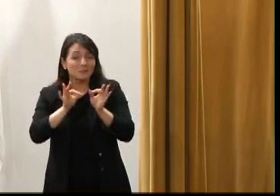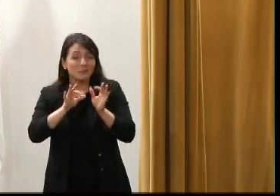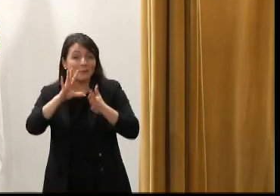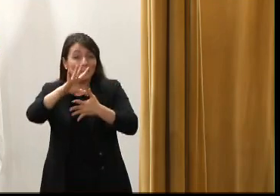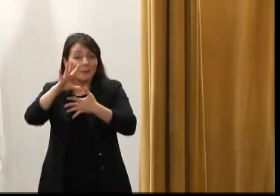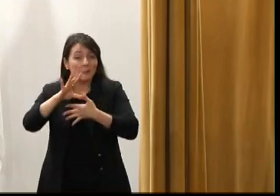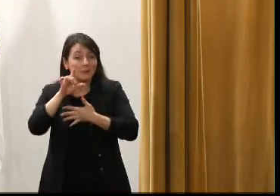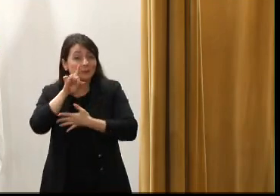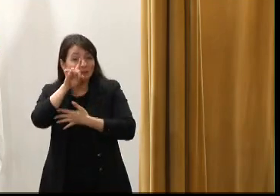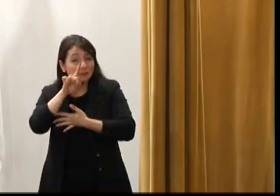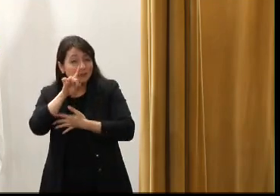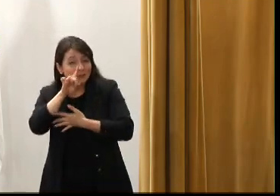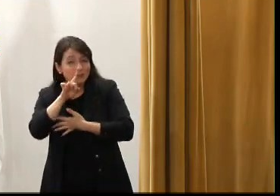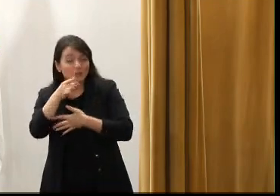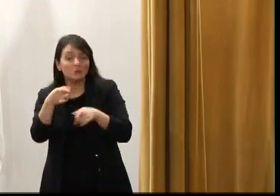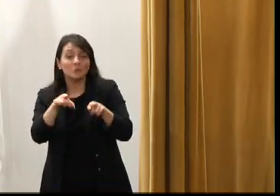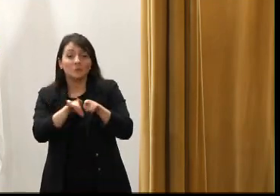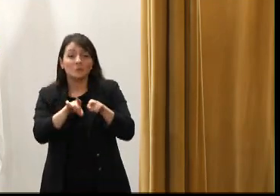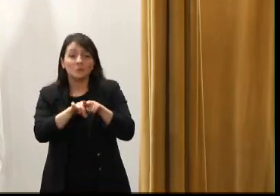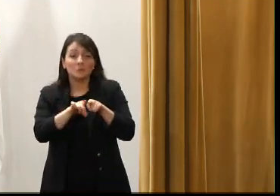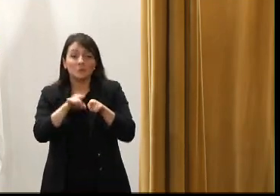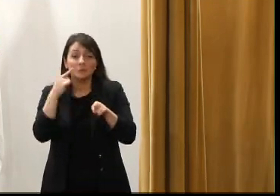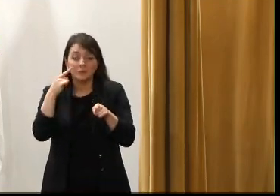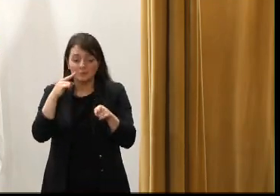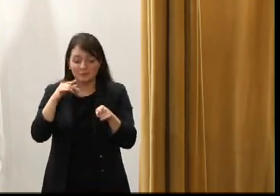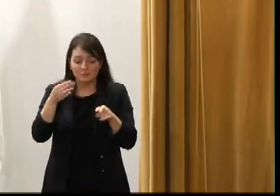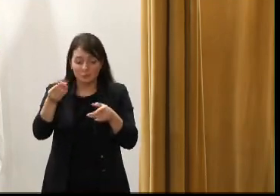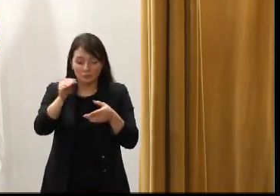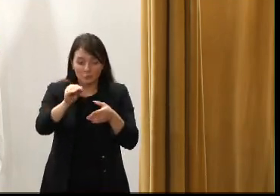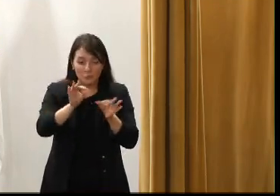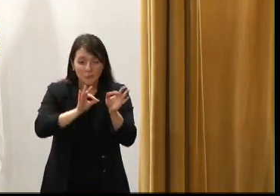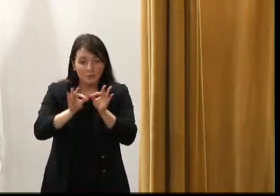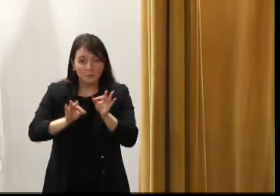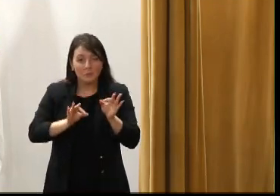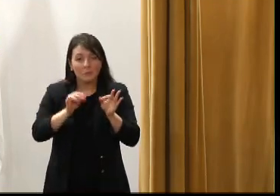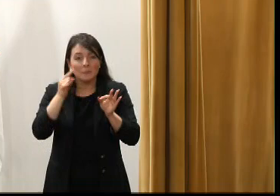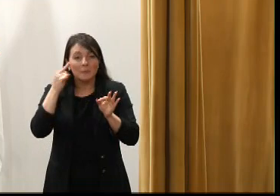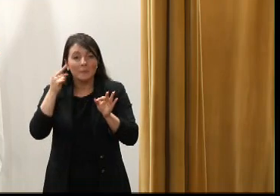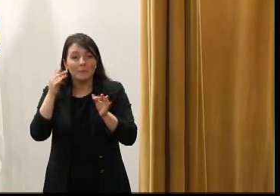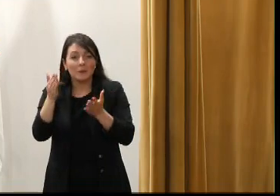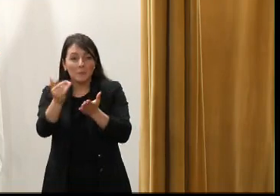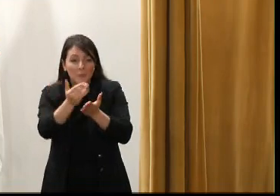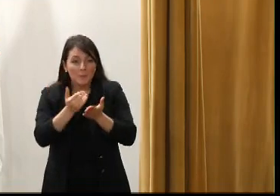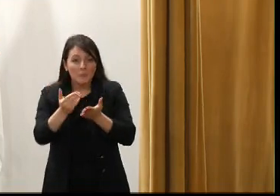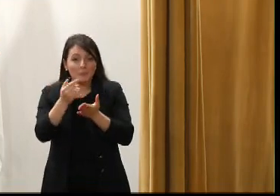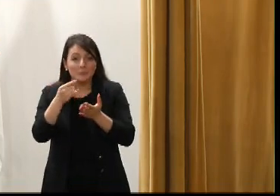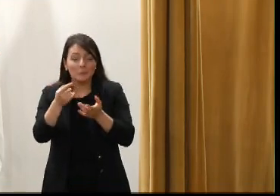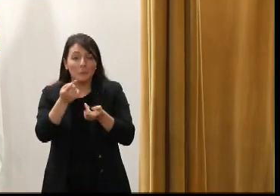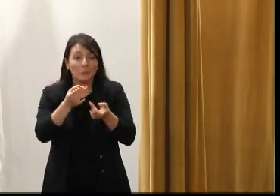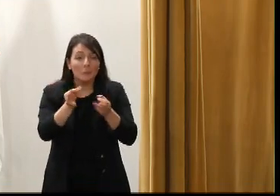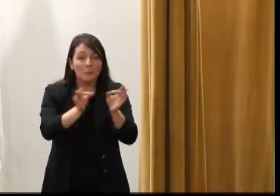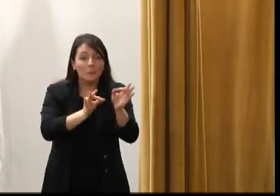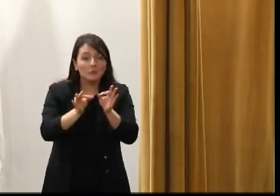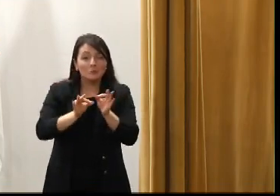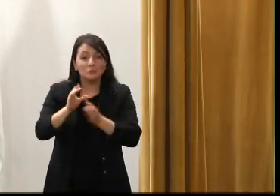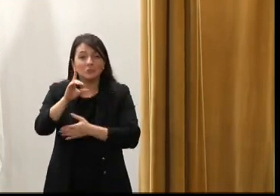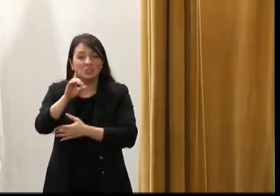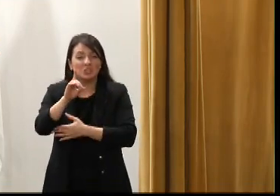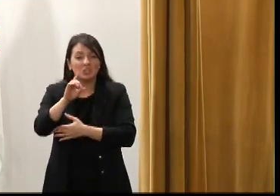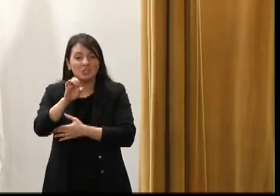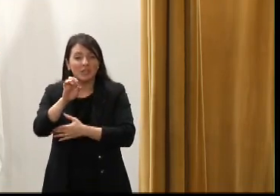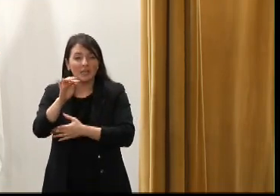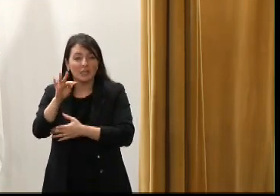risco integrando o plano de bacia hidrográfica, sendo compatibilizados com planos diretores e planos de